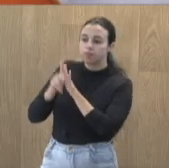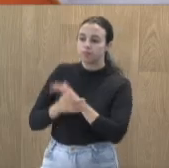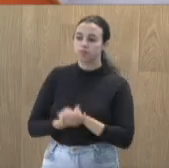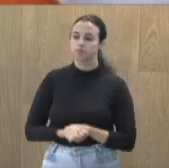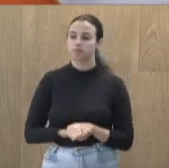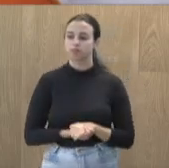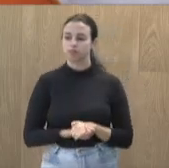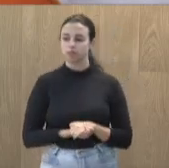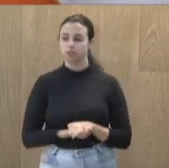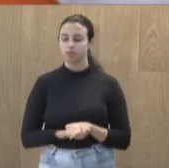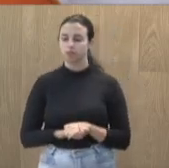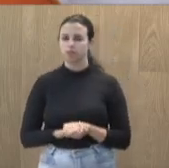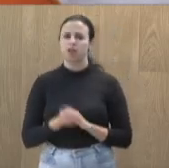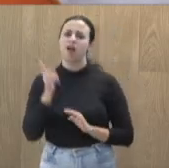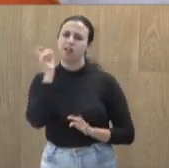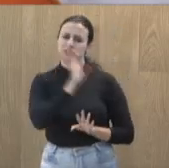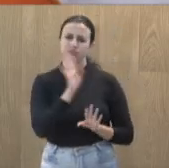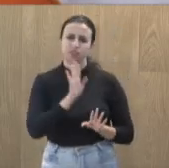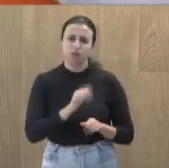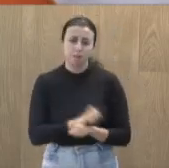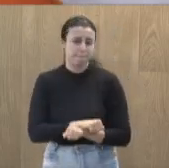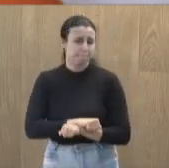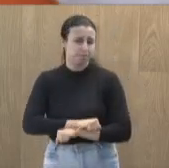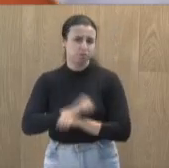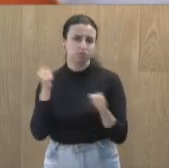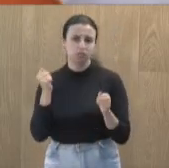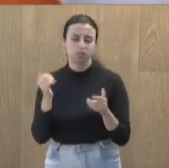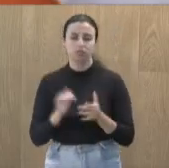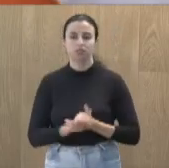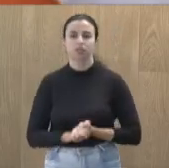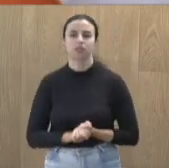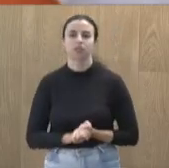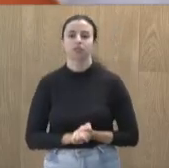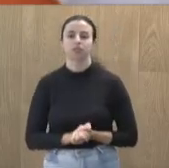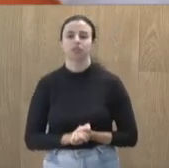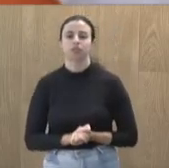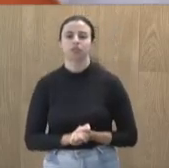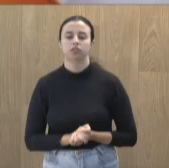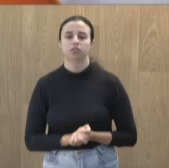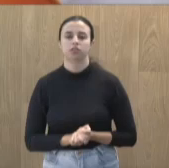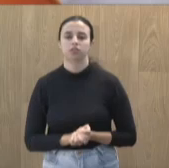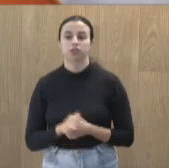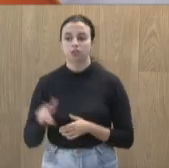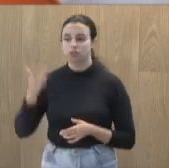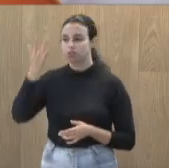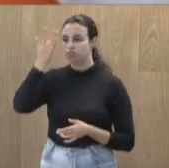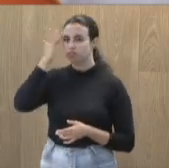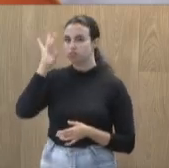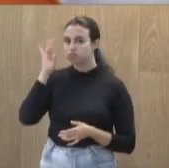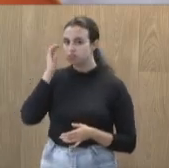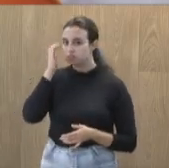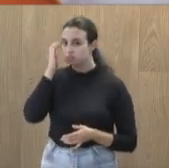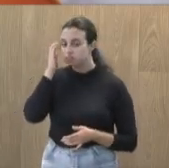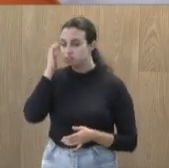Não, fica difícil não, ué. Fica impossível. Você não sabia. Né?